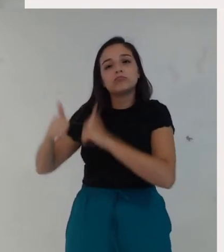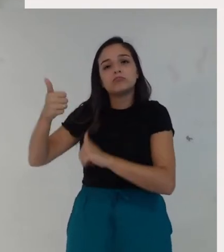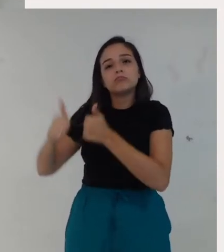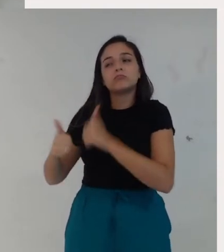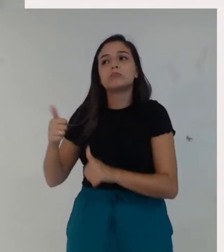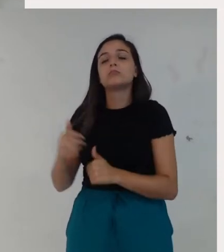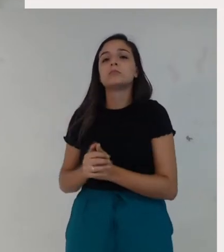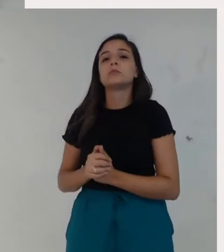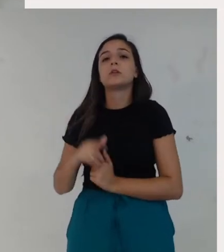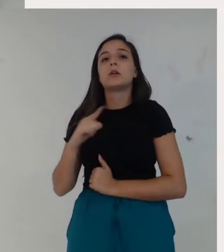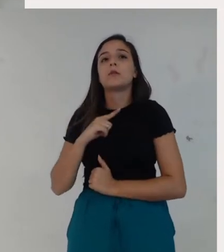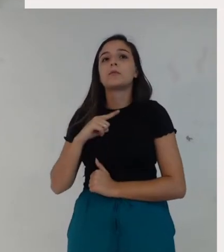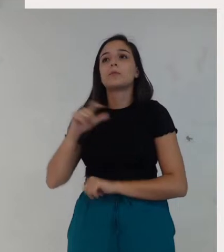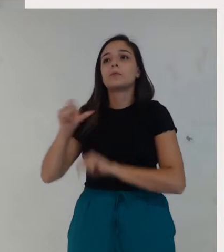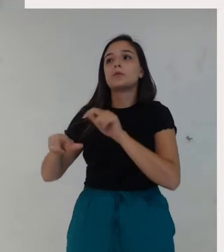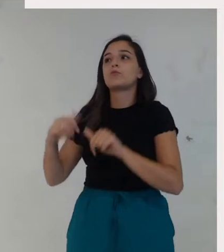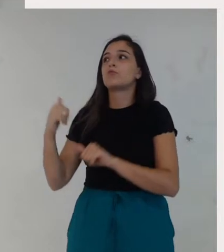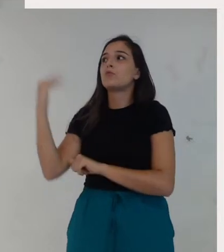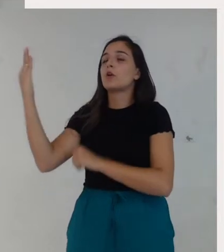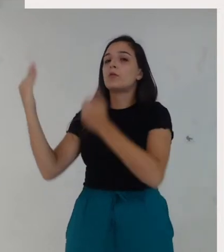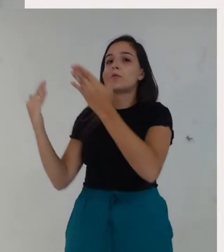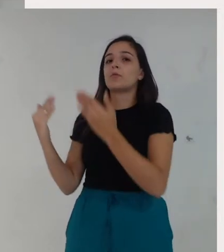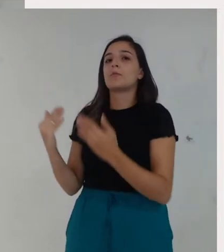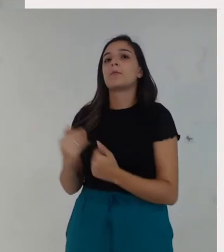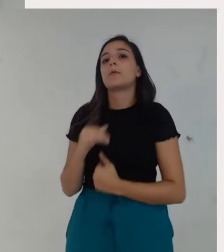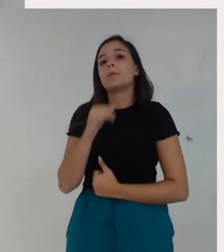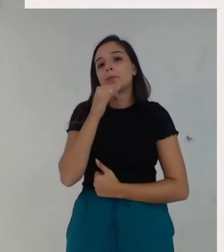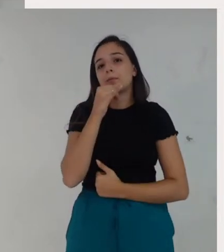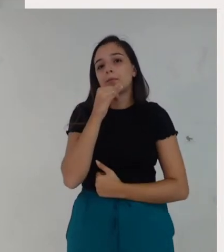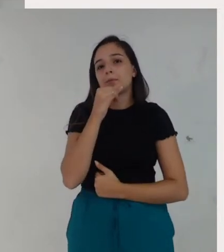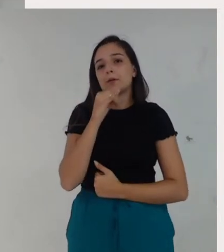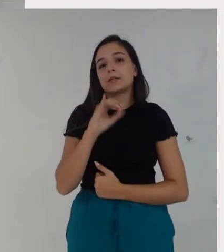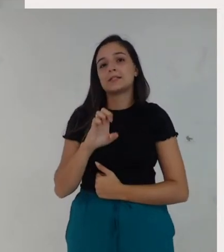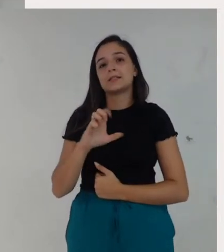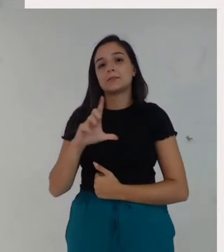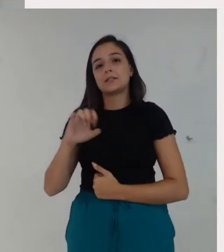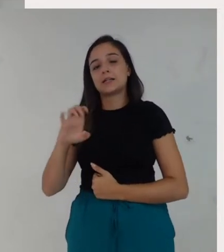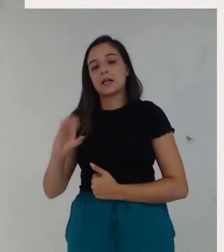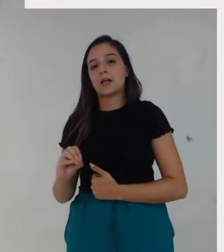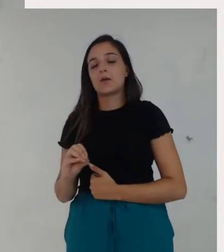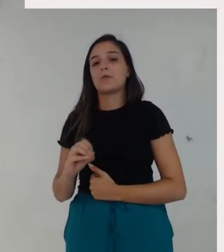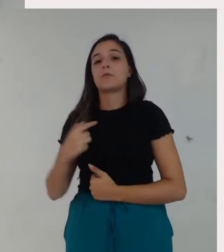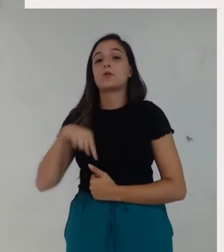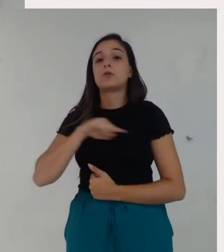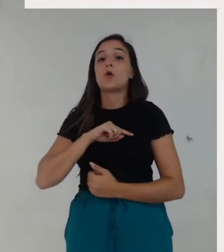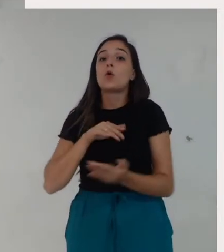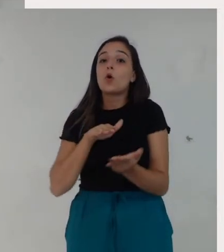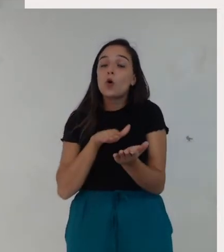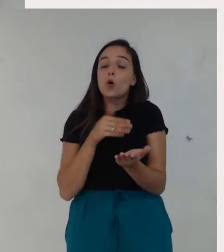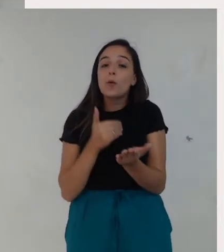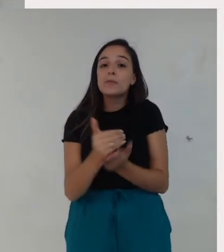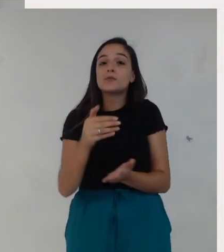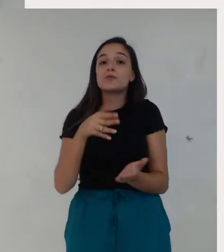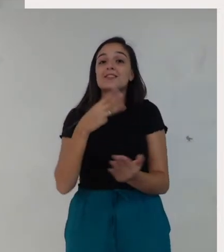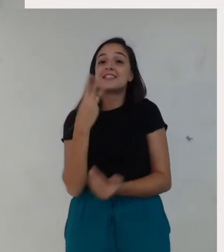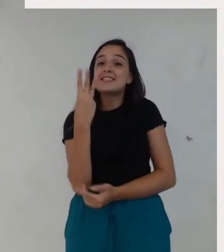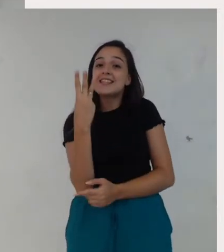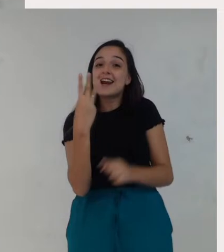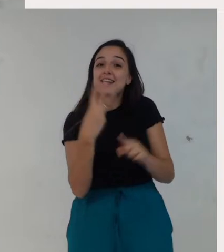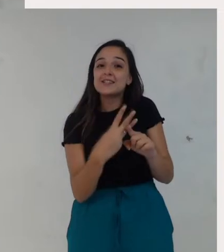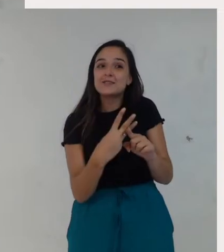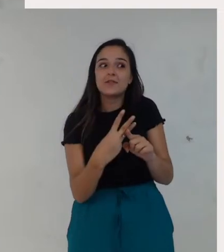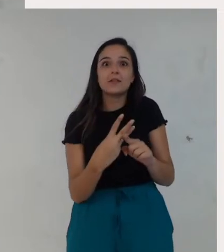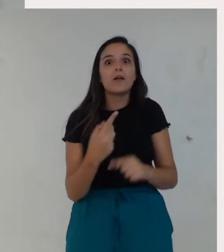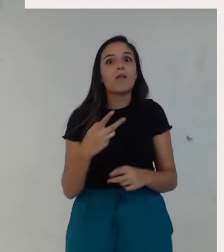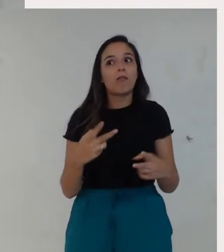nacionais e internacionais, os nacionais como a Cielo, passamos a publicar três volumes por ano. Vejam só, de um